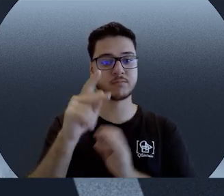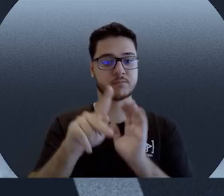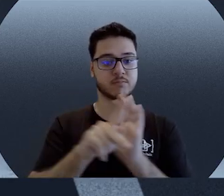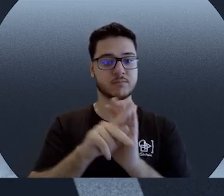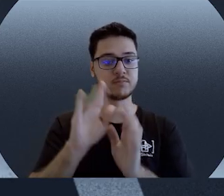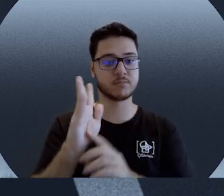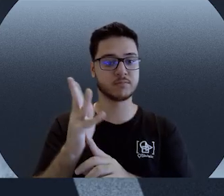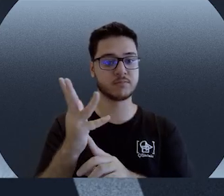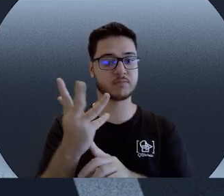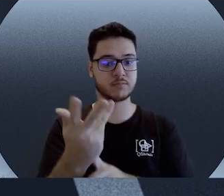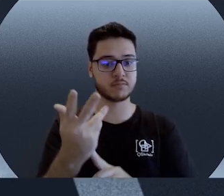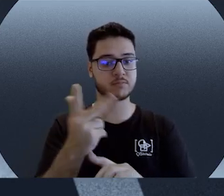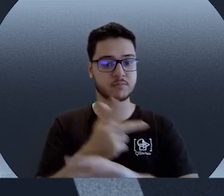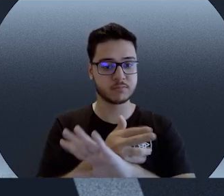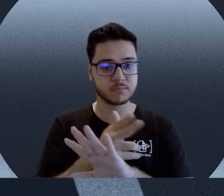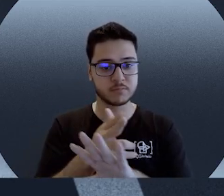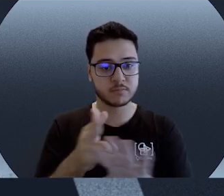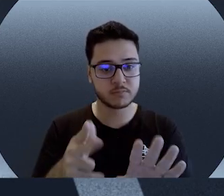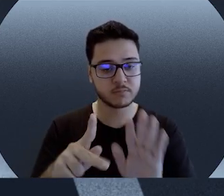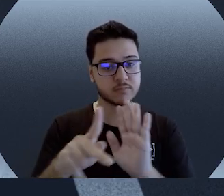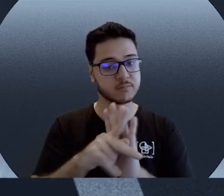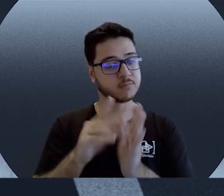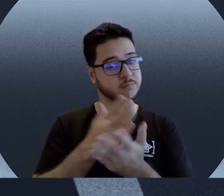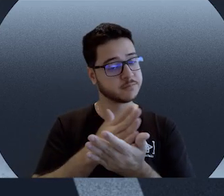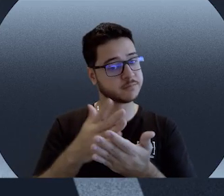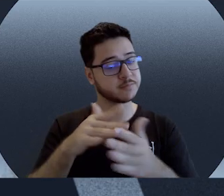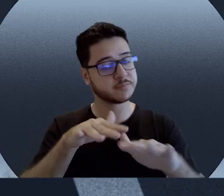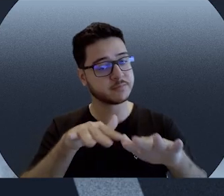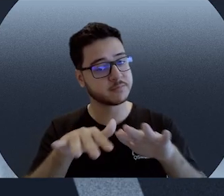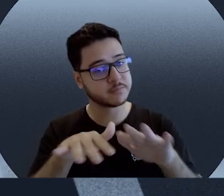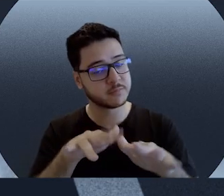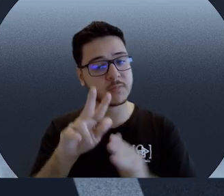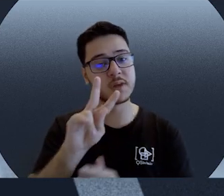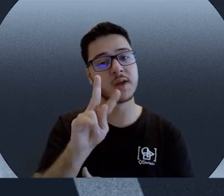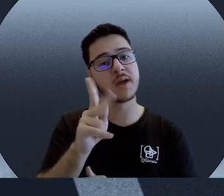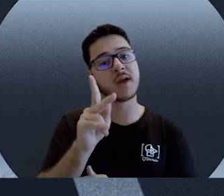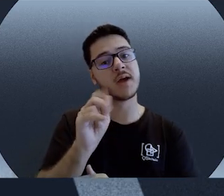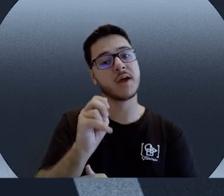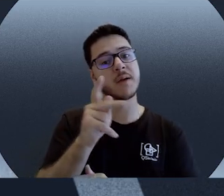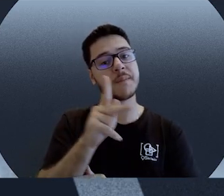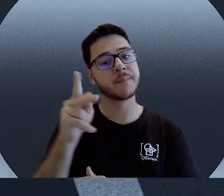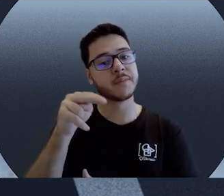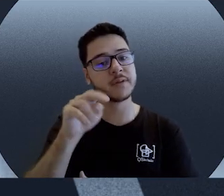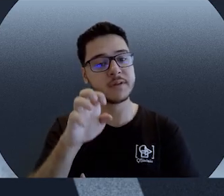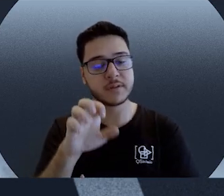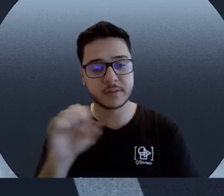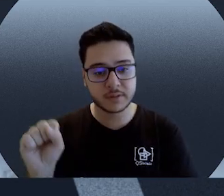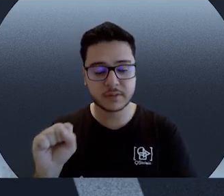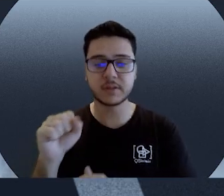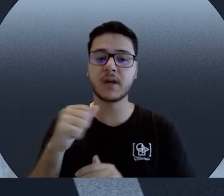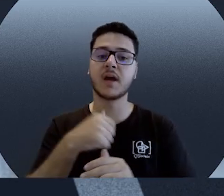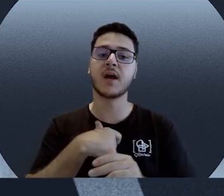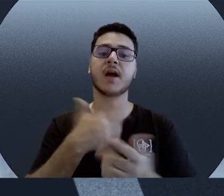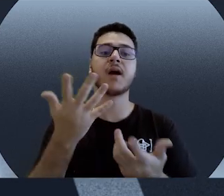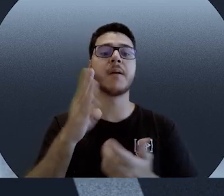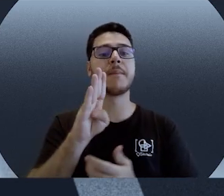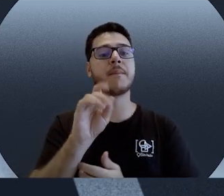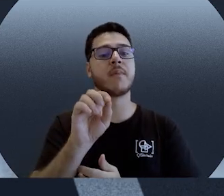artes. É naquele momento que começa, por exemplo, os movimentos como os happenings, as performances, a body